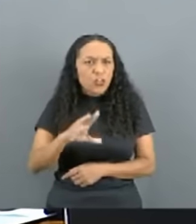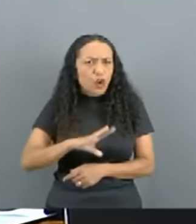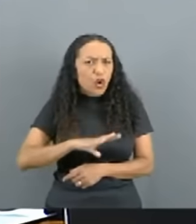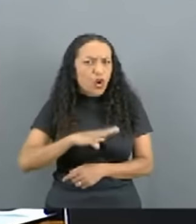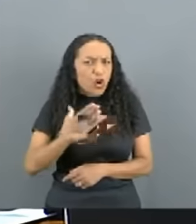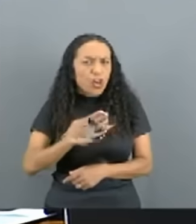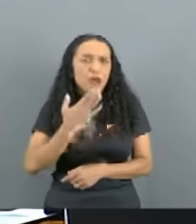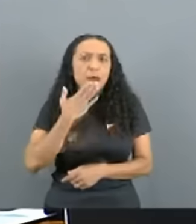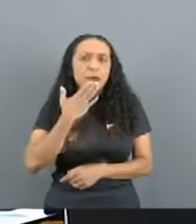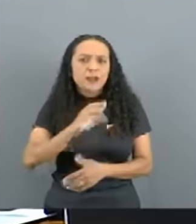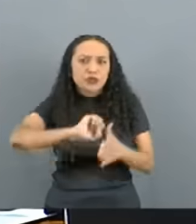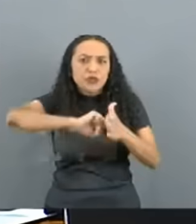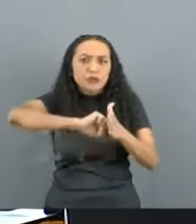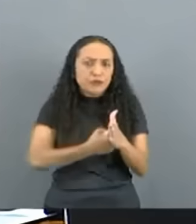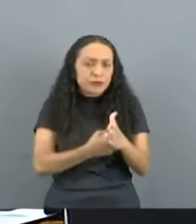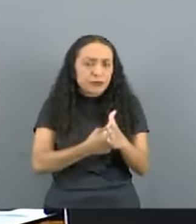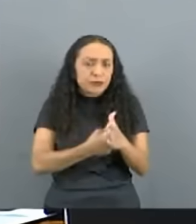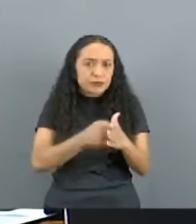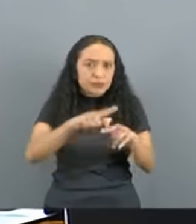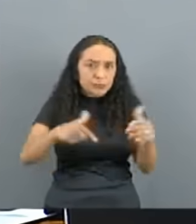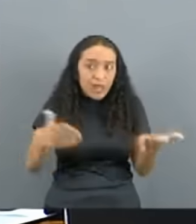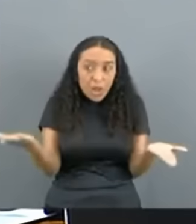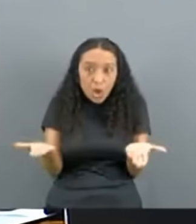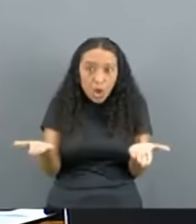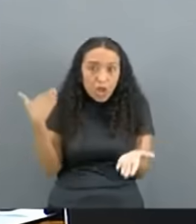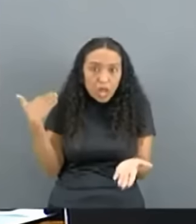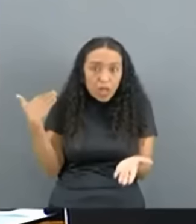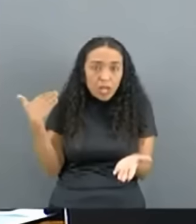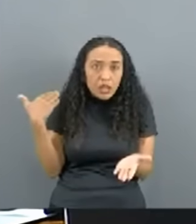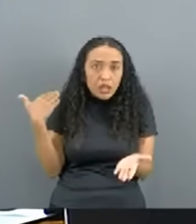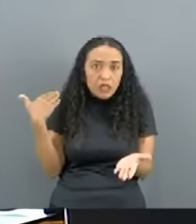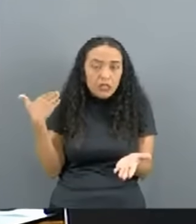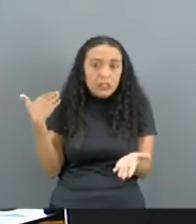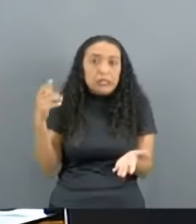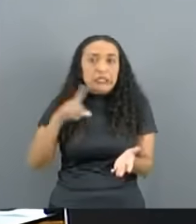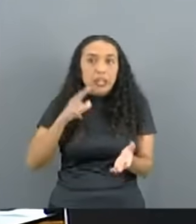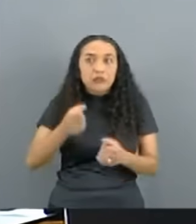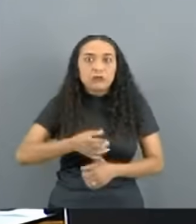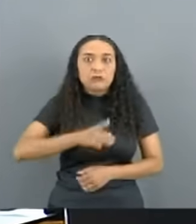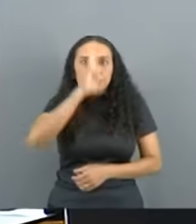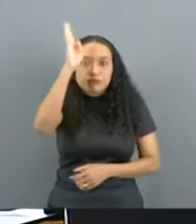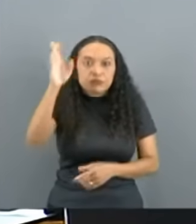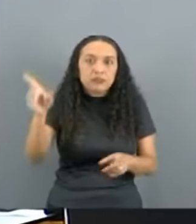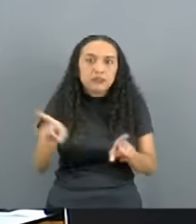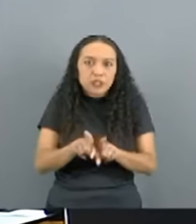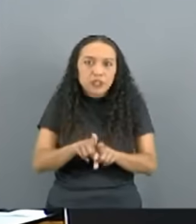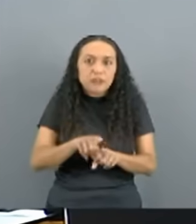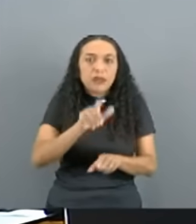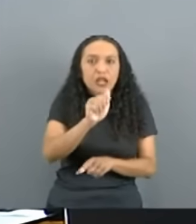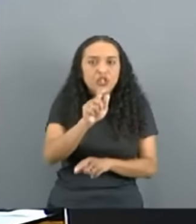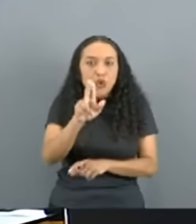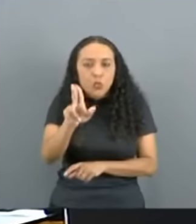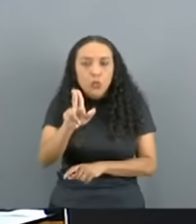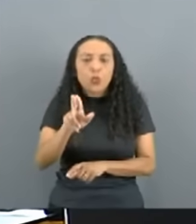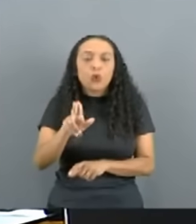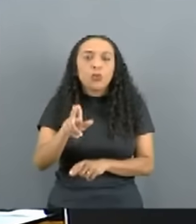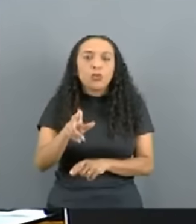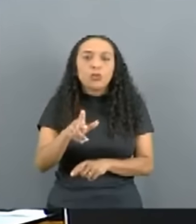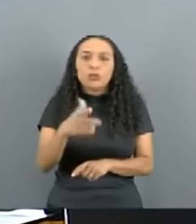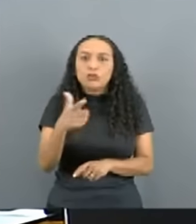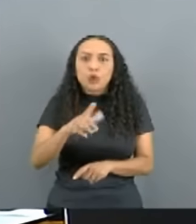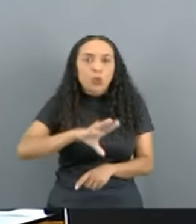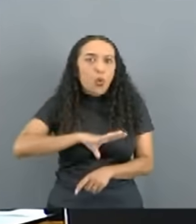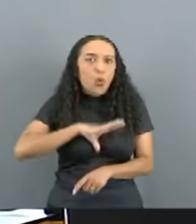o bloqueio de bens. Agora, mesmo diante desse escândalo, a AGU não teve a coragem de